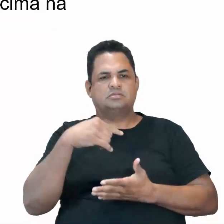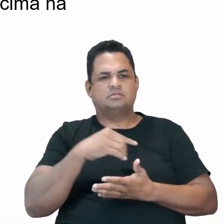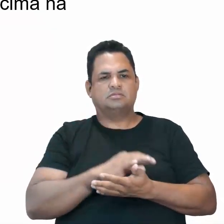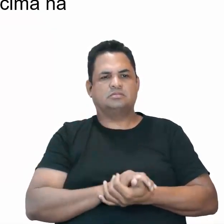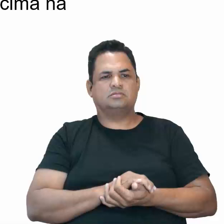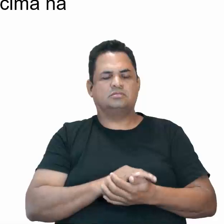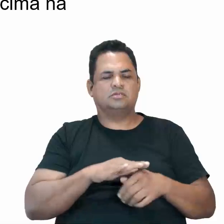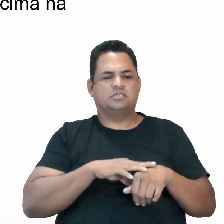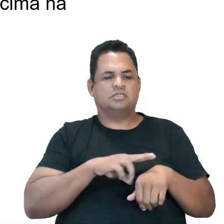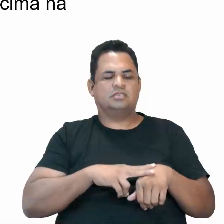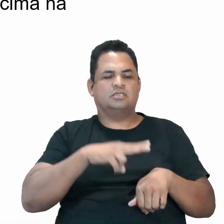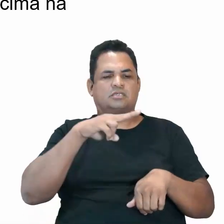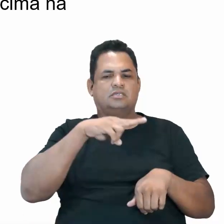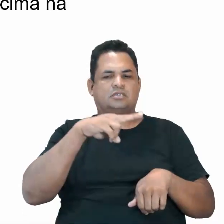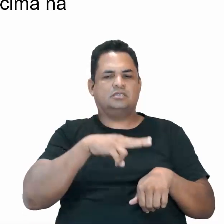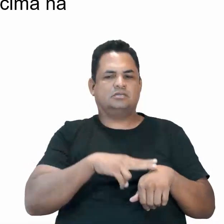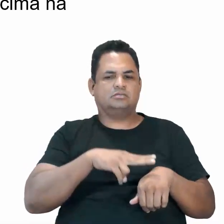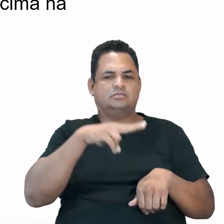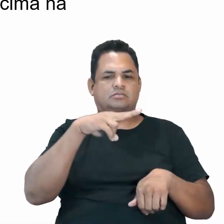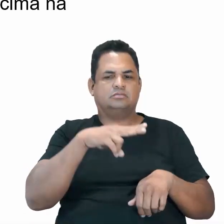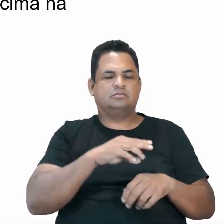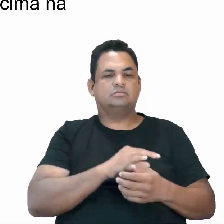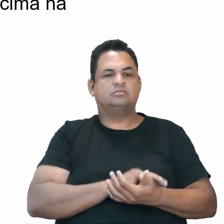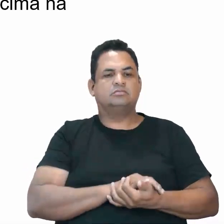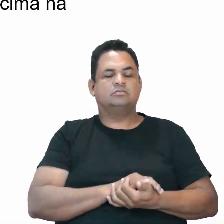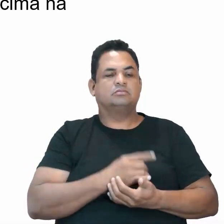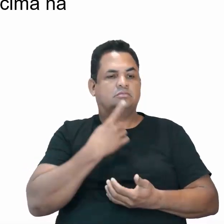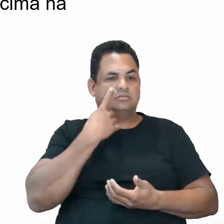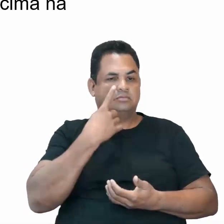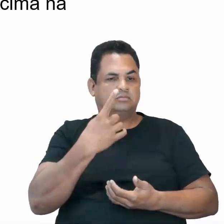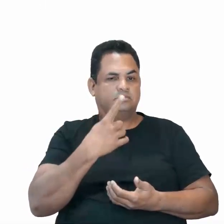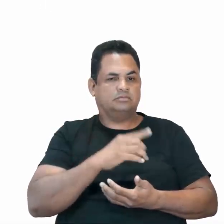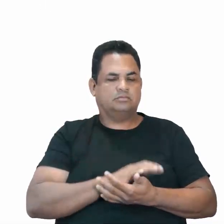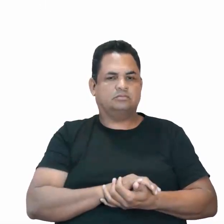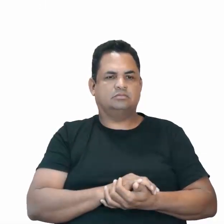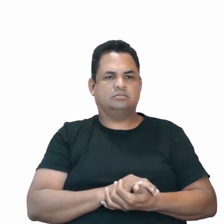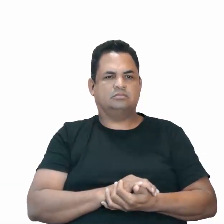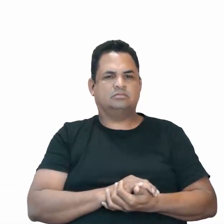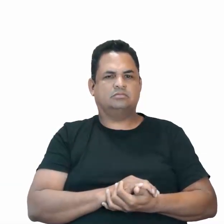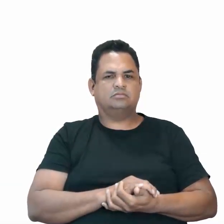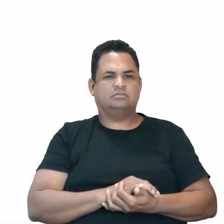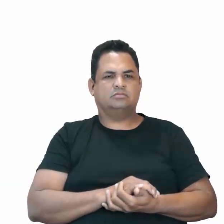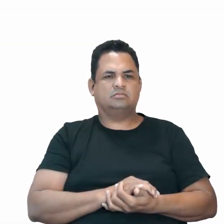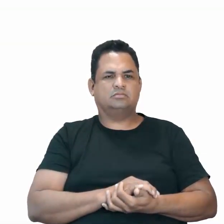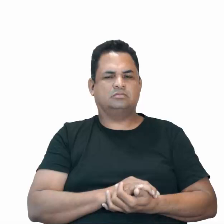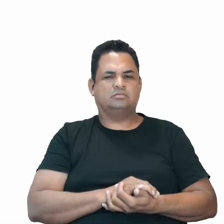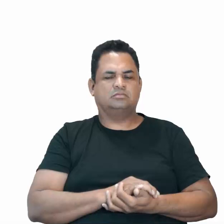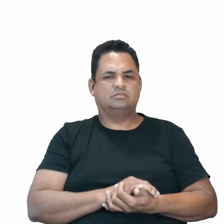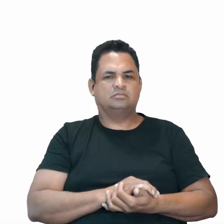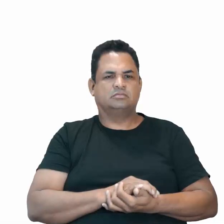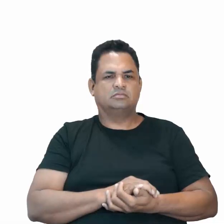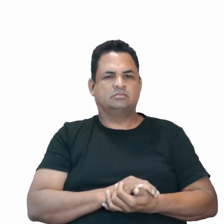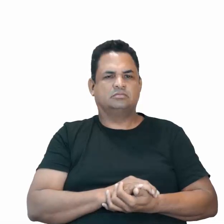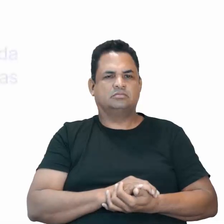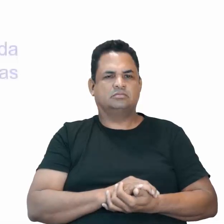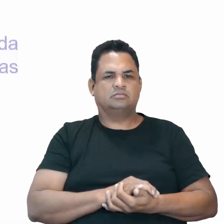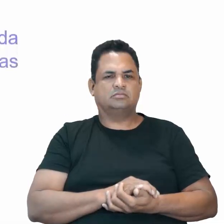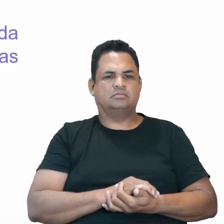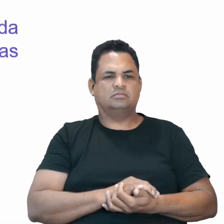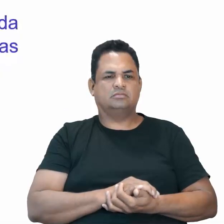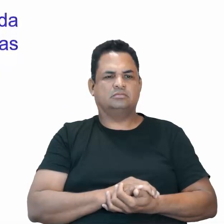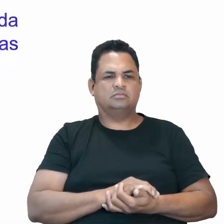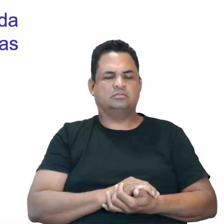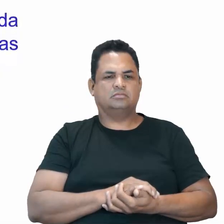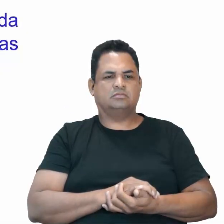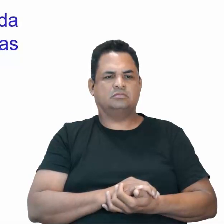vidro. Exatamente. Então, observando aí a série, você vai ter. Então, vindo aqui para o slide 13,